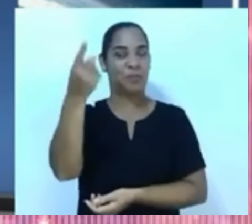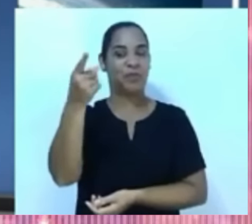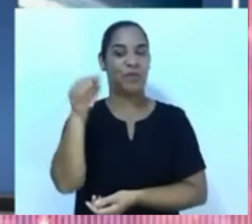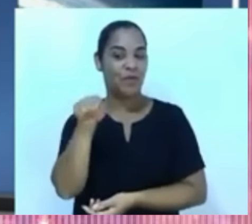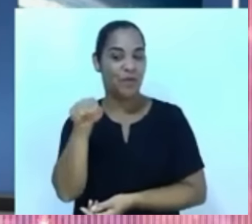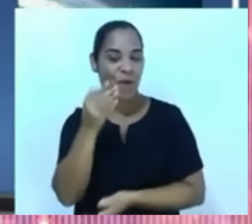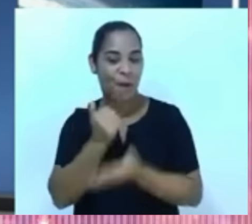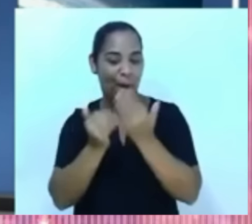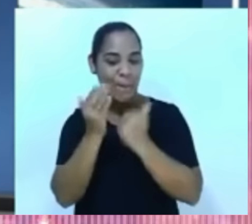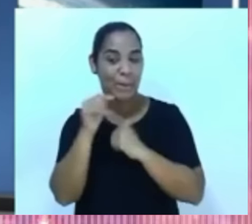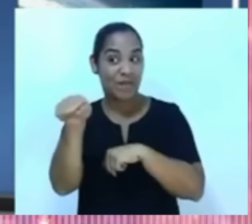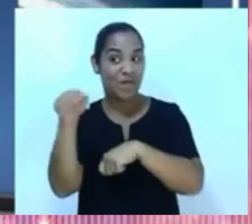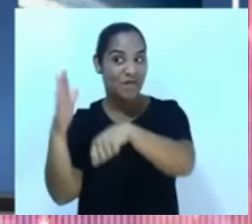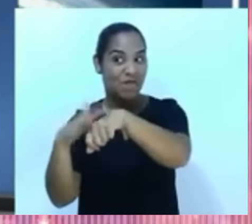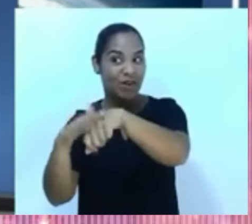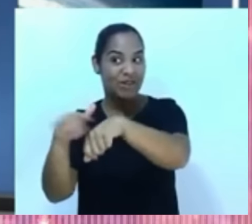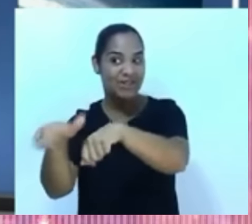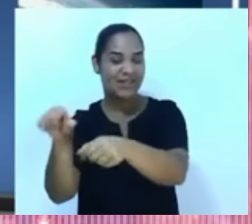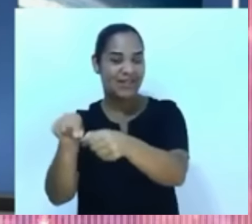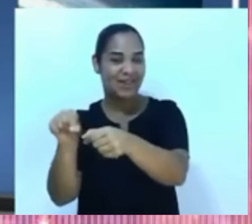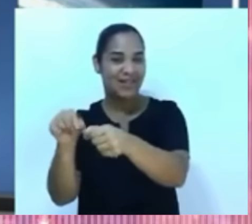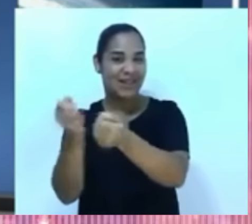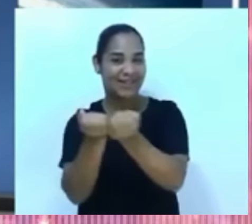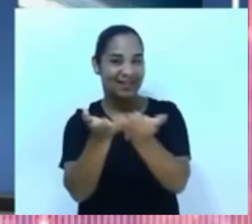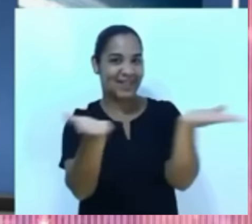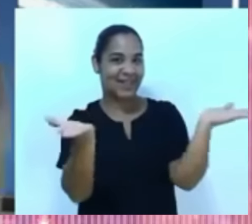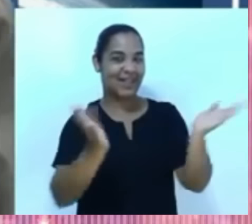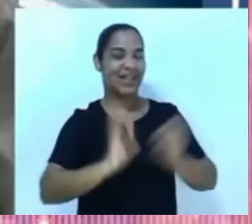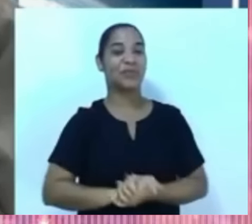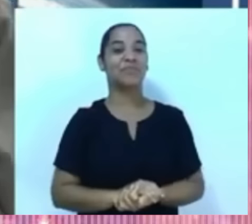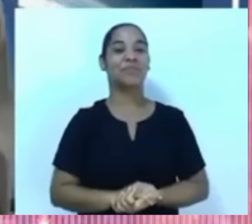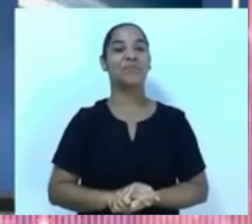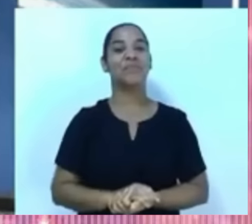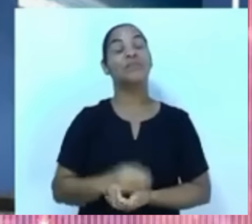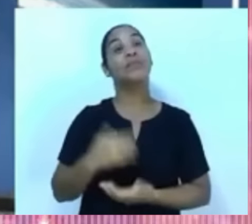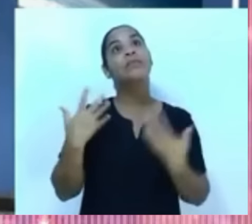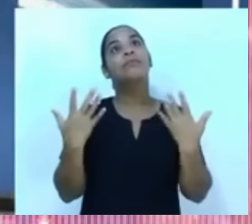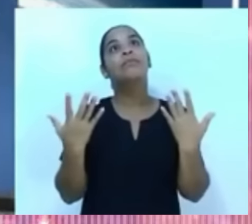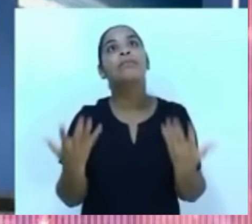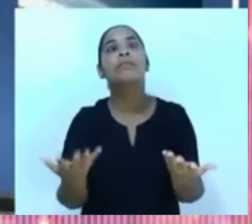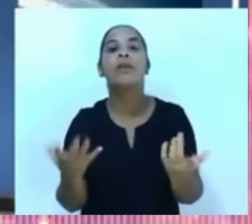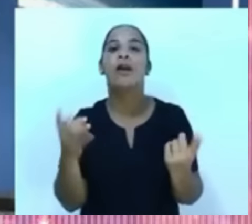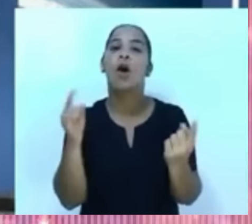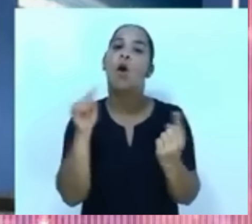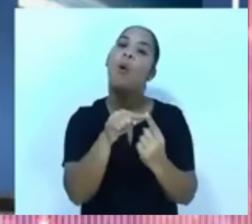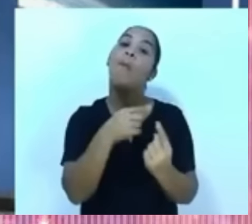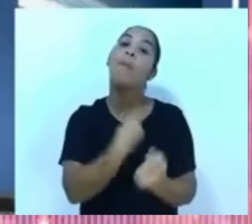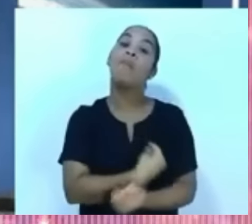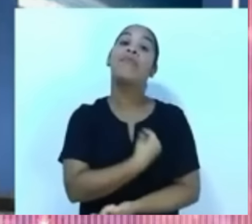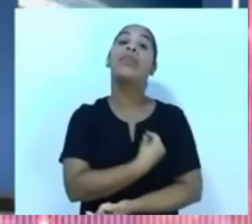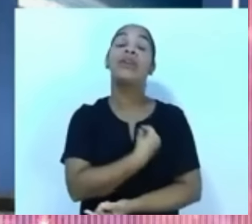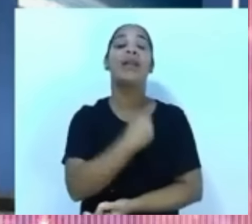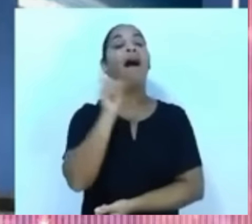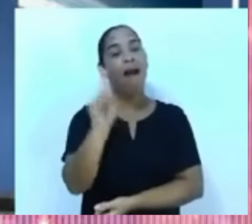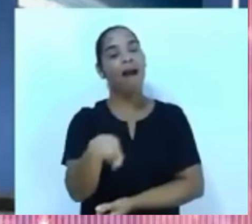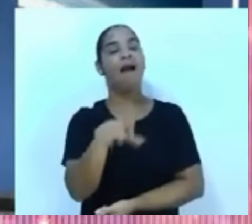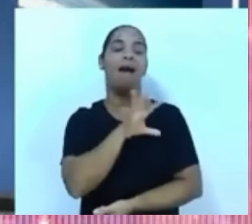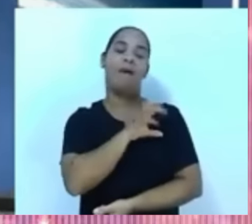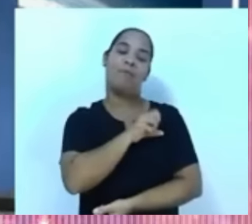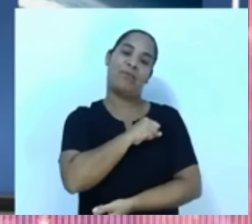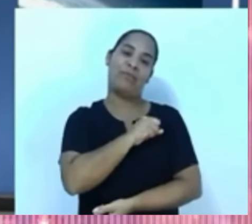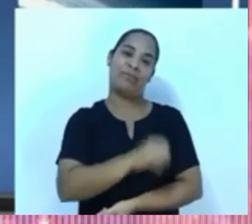está preparando para a família então o sentido da vida é este amor